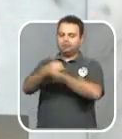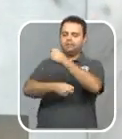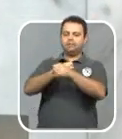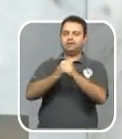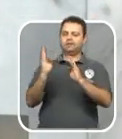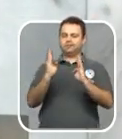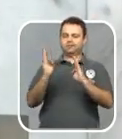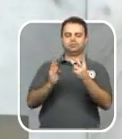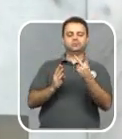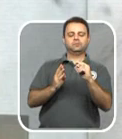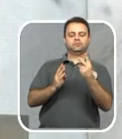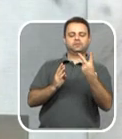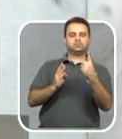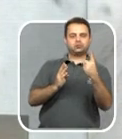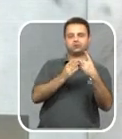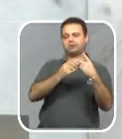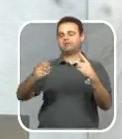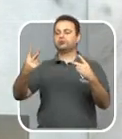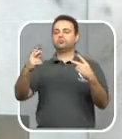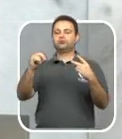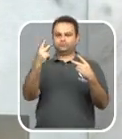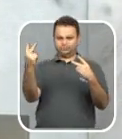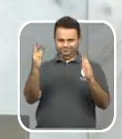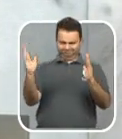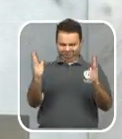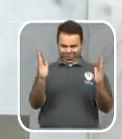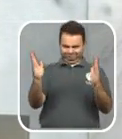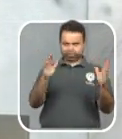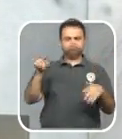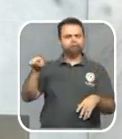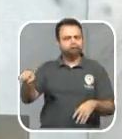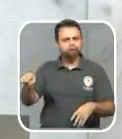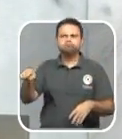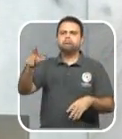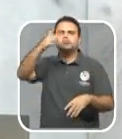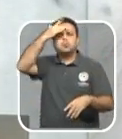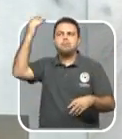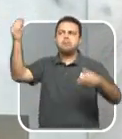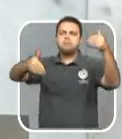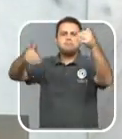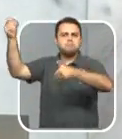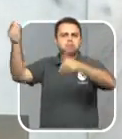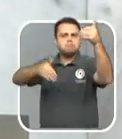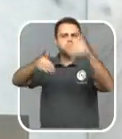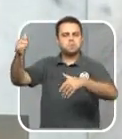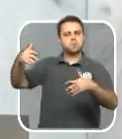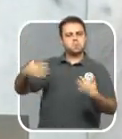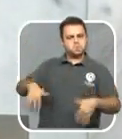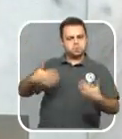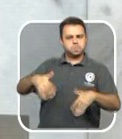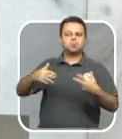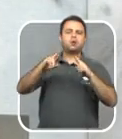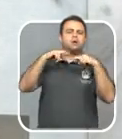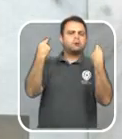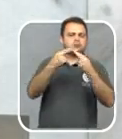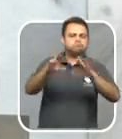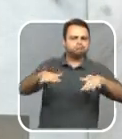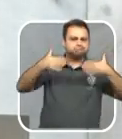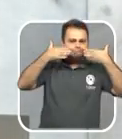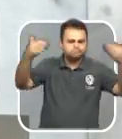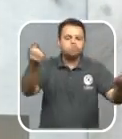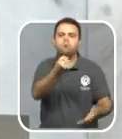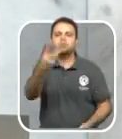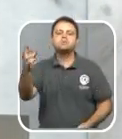para o biênio 2021-2022 e seu mandato foi marcado pela participação popular. Então, destaco aqui as audiências públicas,